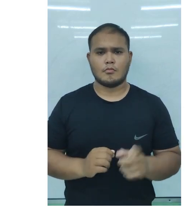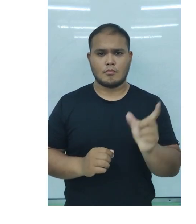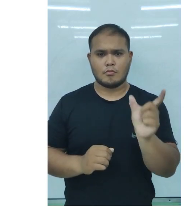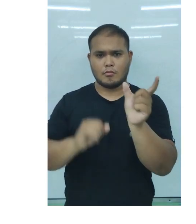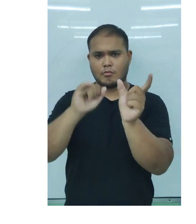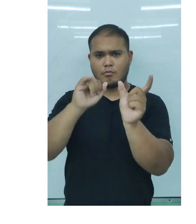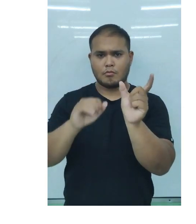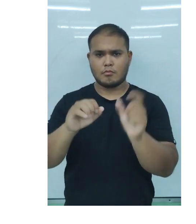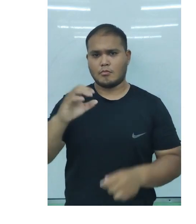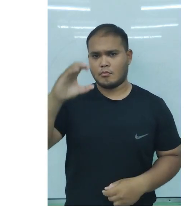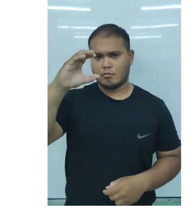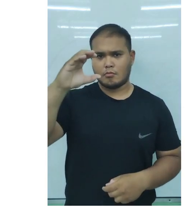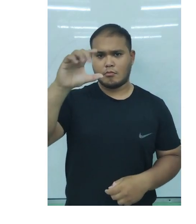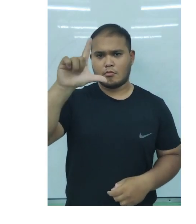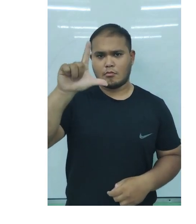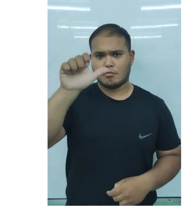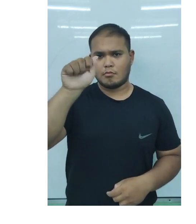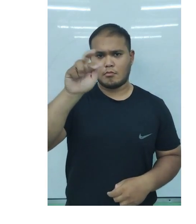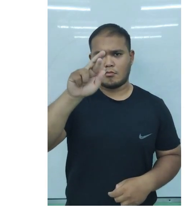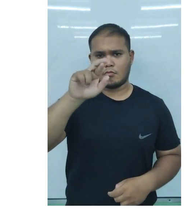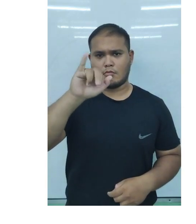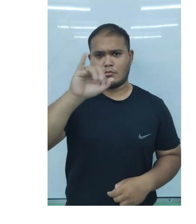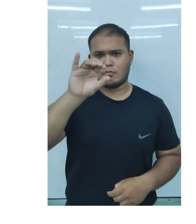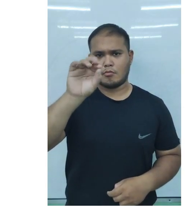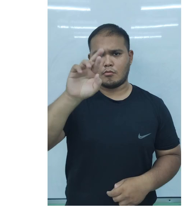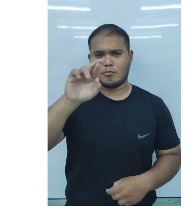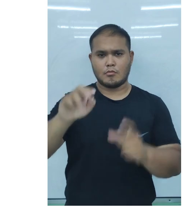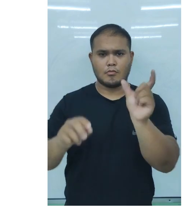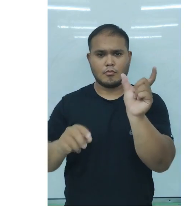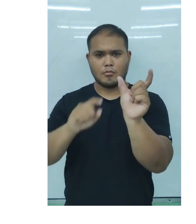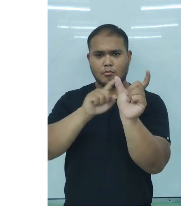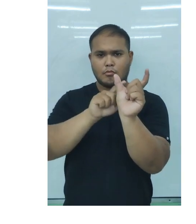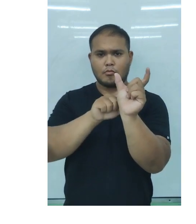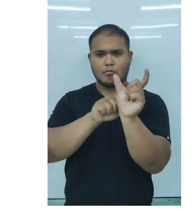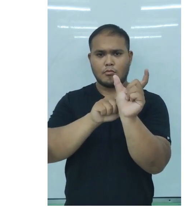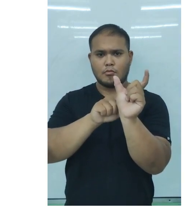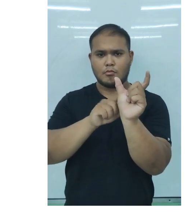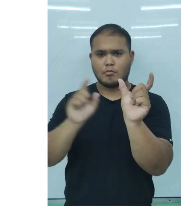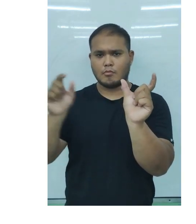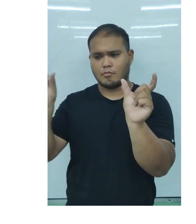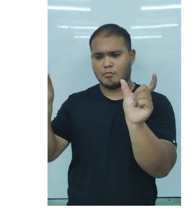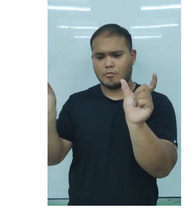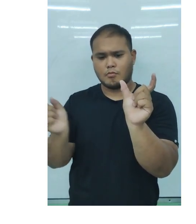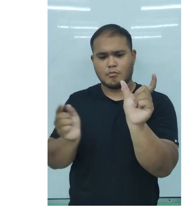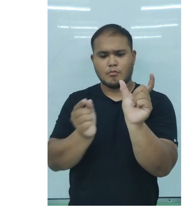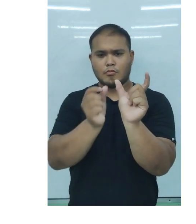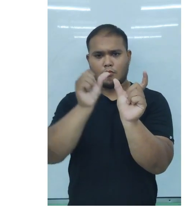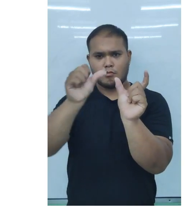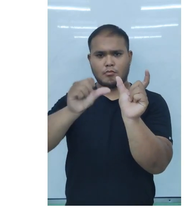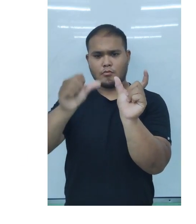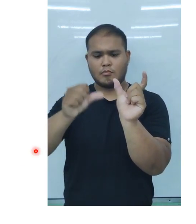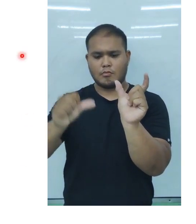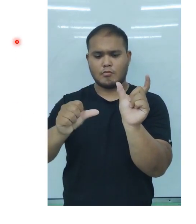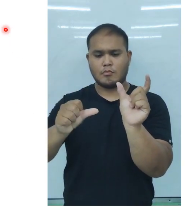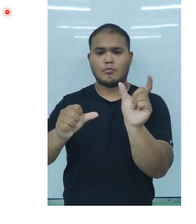As desinências, elas vêm acompanhando normalmente, como nós já estudamos, já